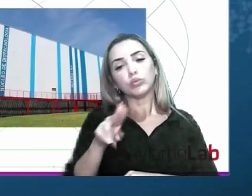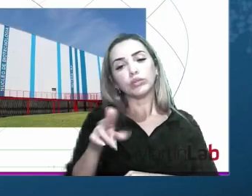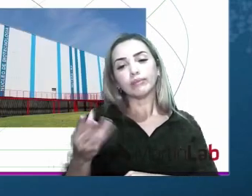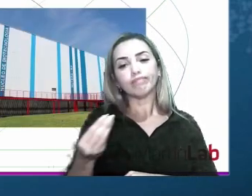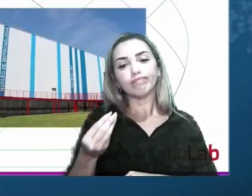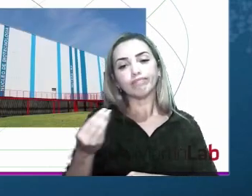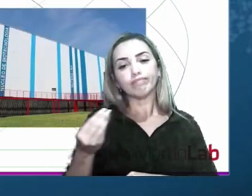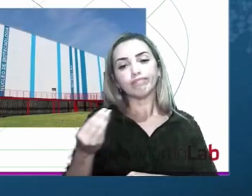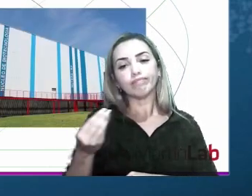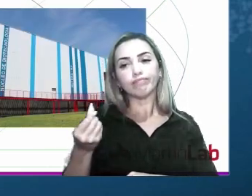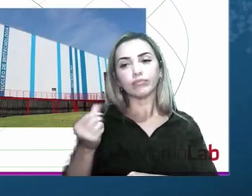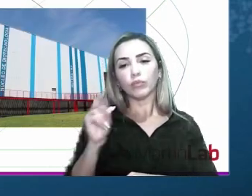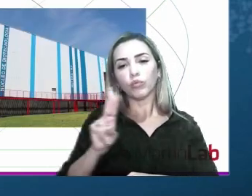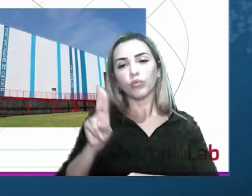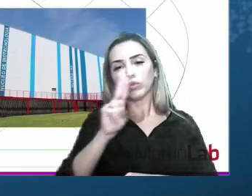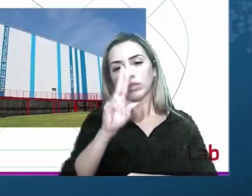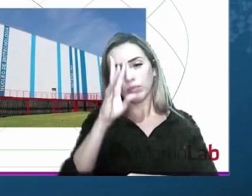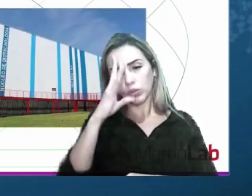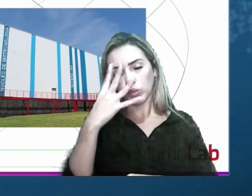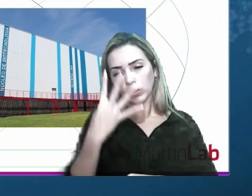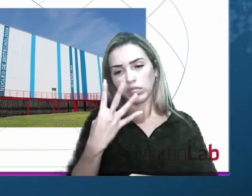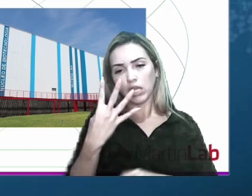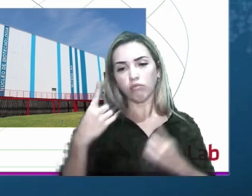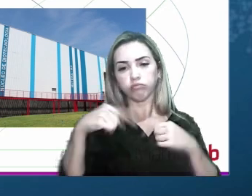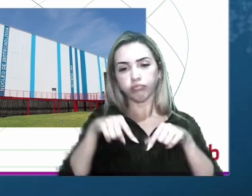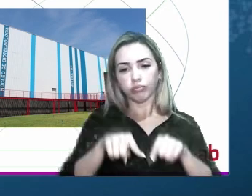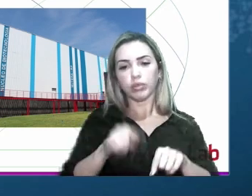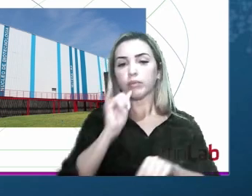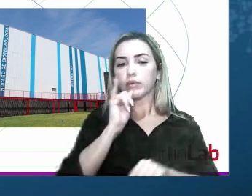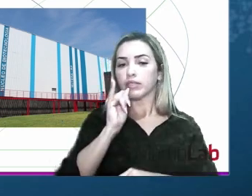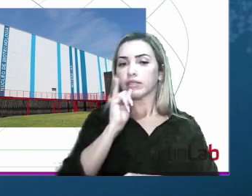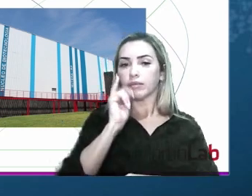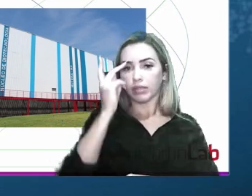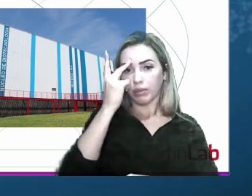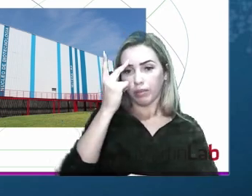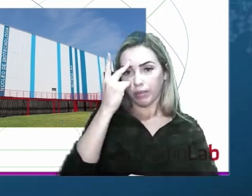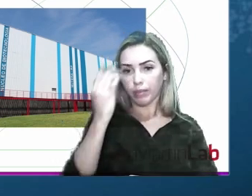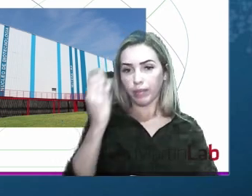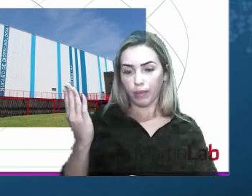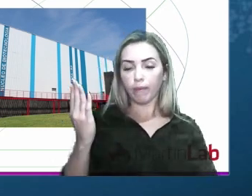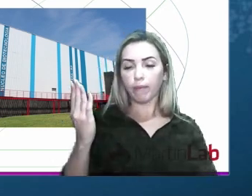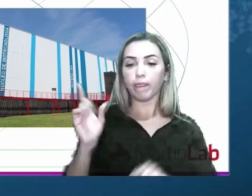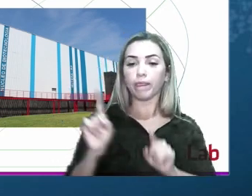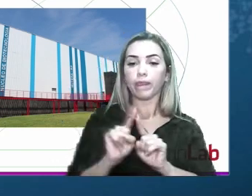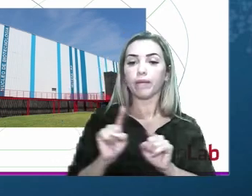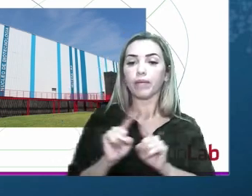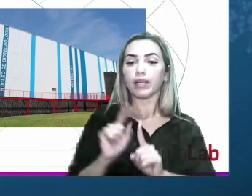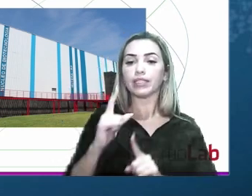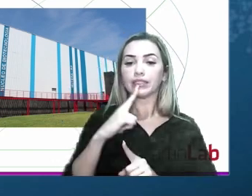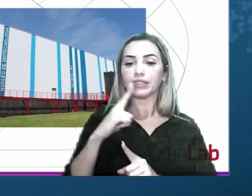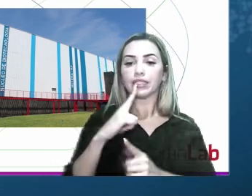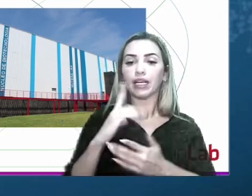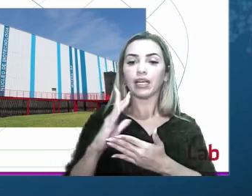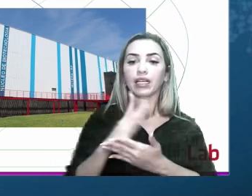uma solução híbrida, como por exemplo em Ribeirão Preto. E então você tem também